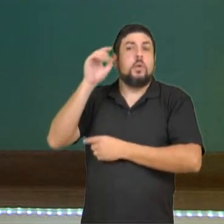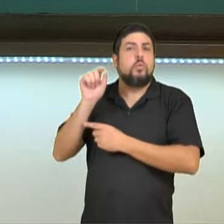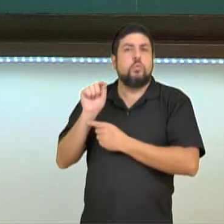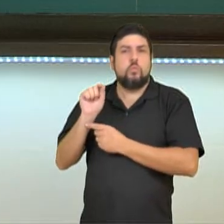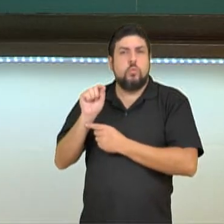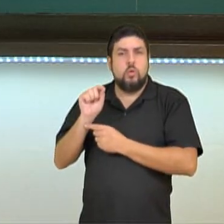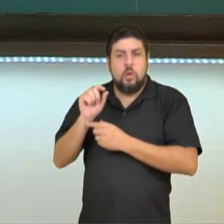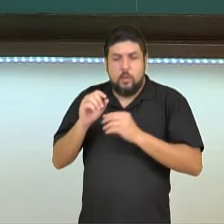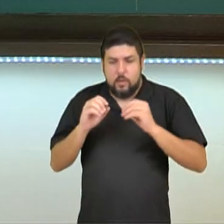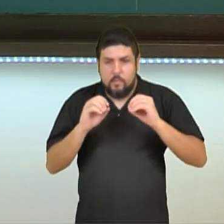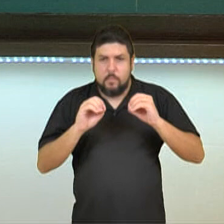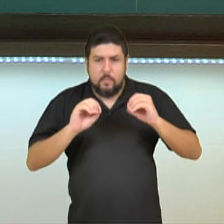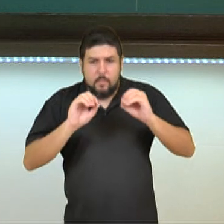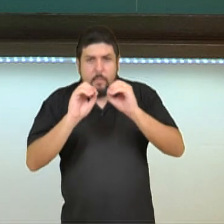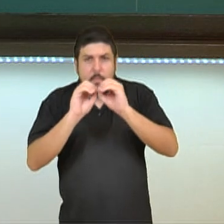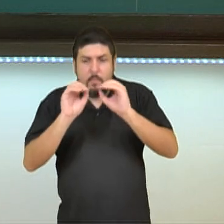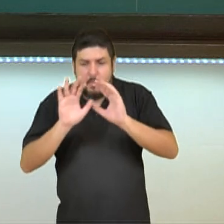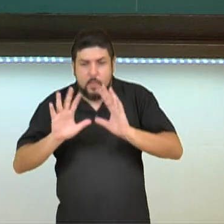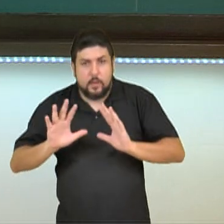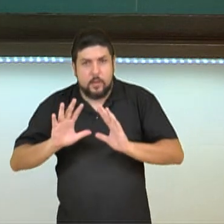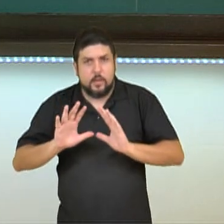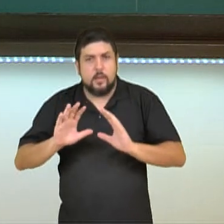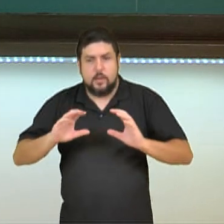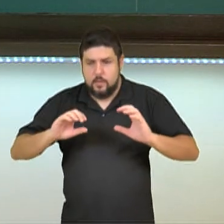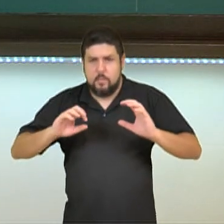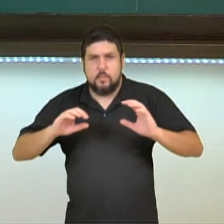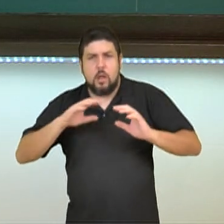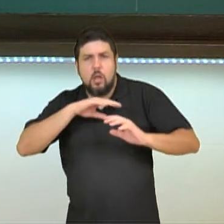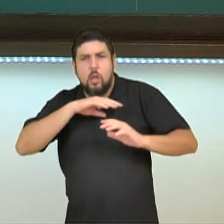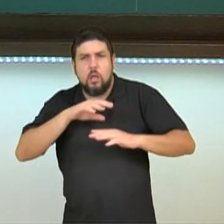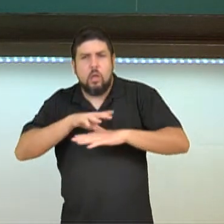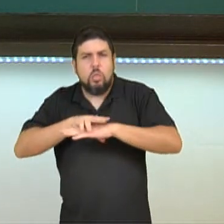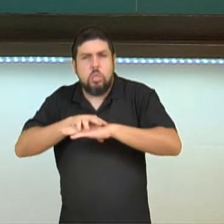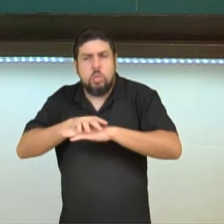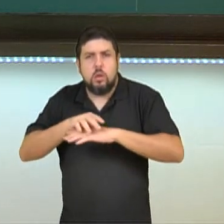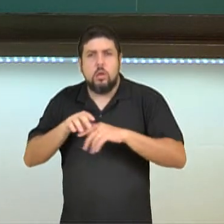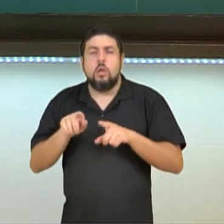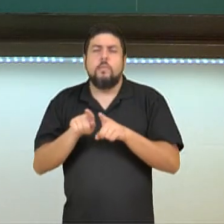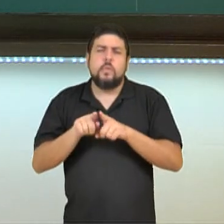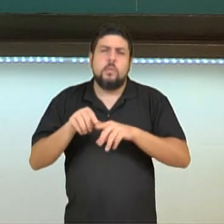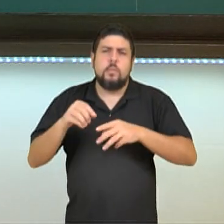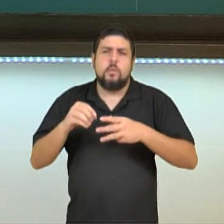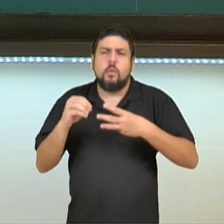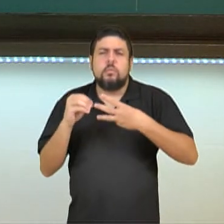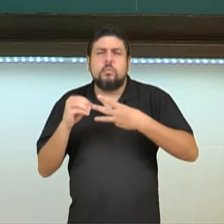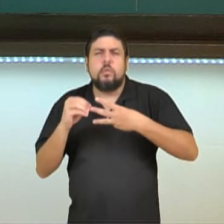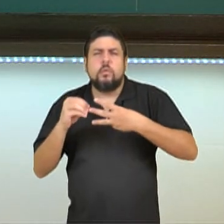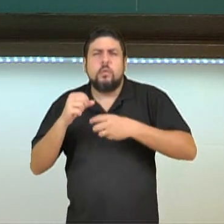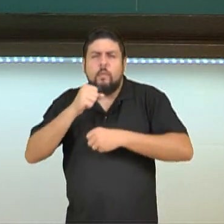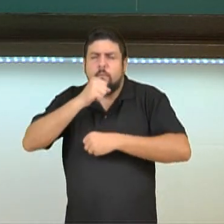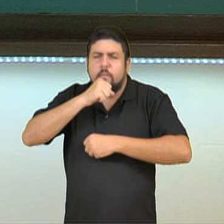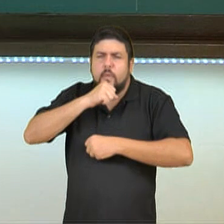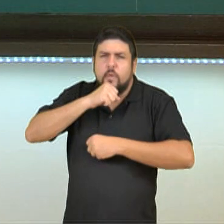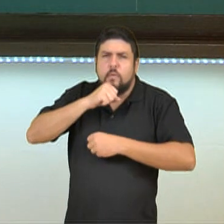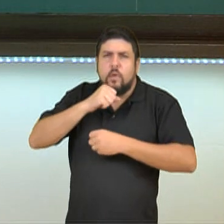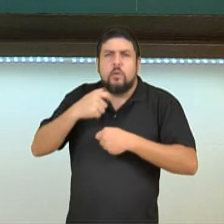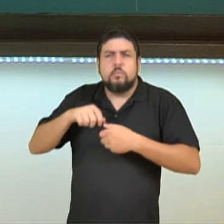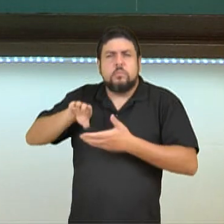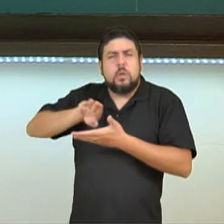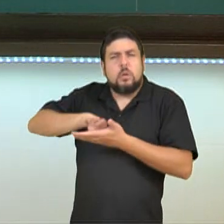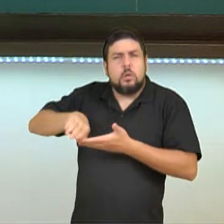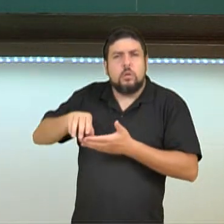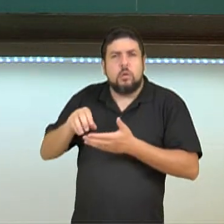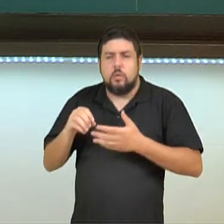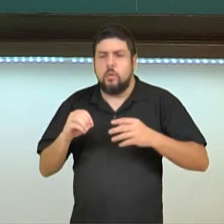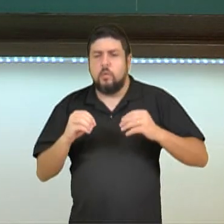de bactérias e também de células mortas que precisam ser eliminadas do nosso corpo. Então,